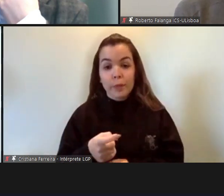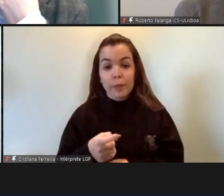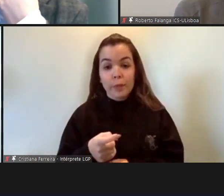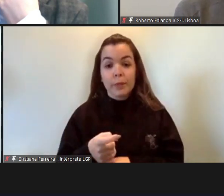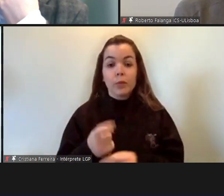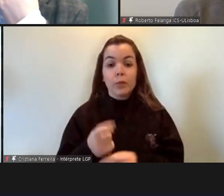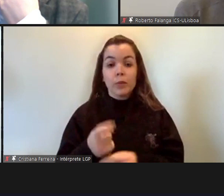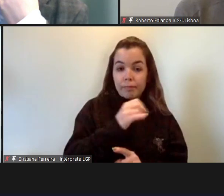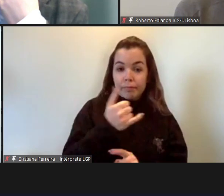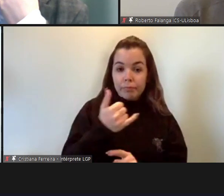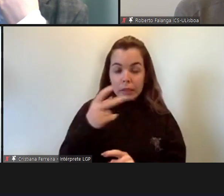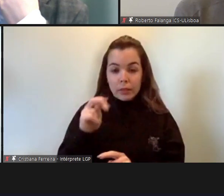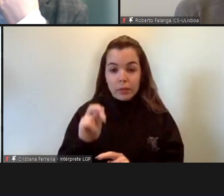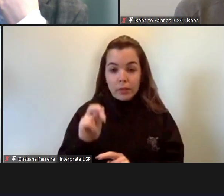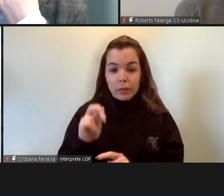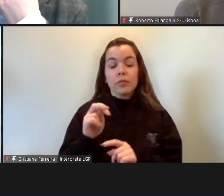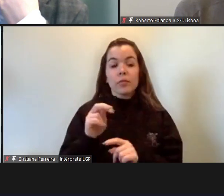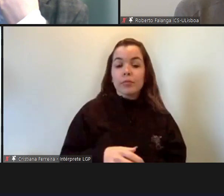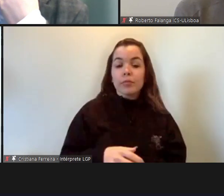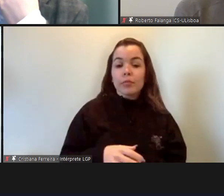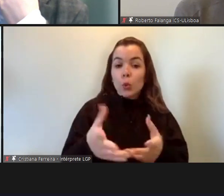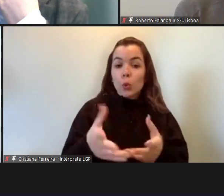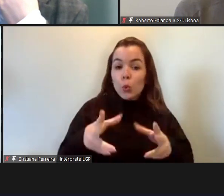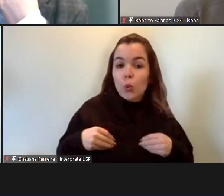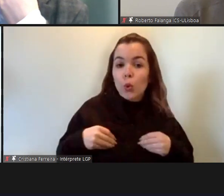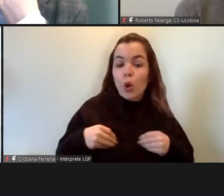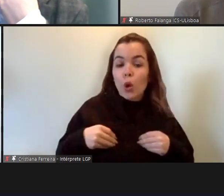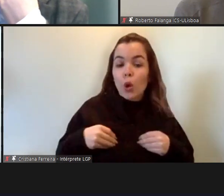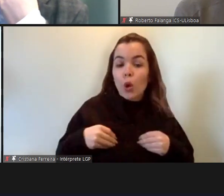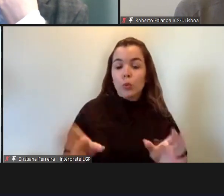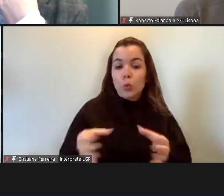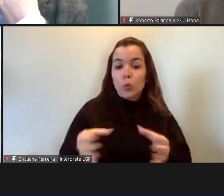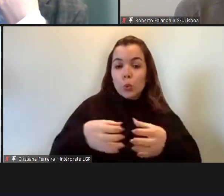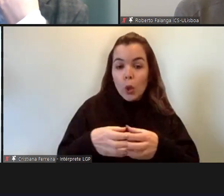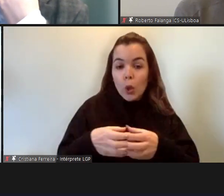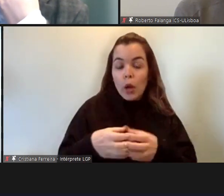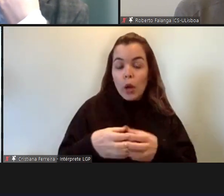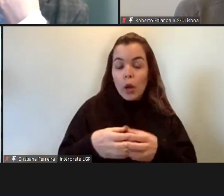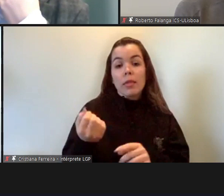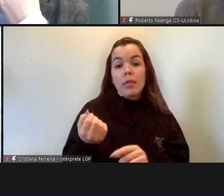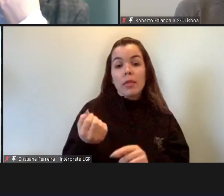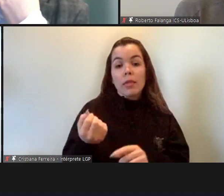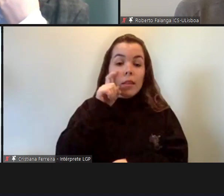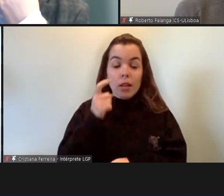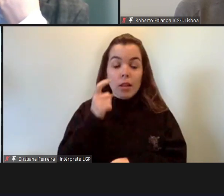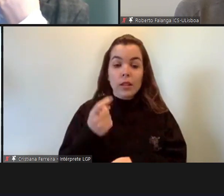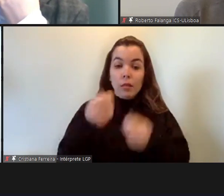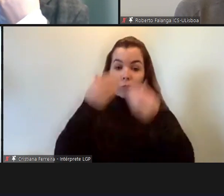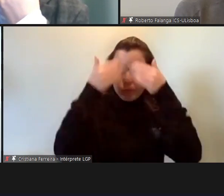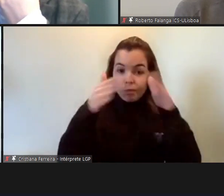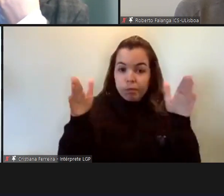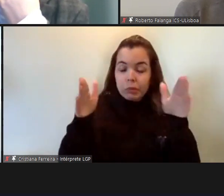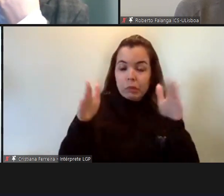foi adotado um pacote que se chama Pacote de Defesa da Democracia, e